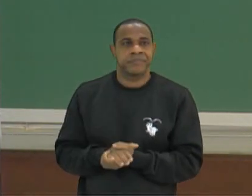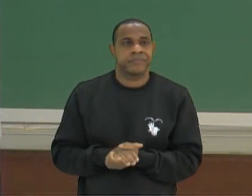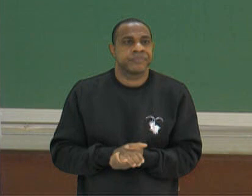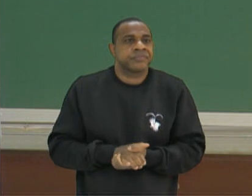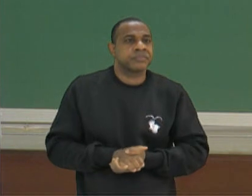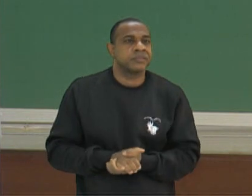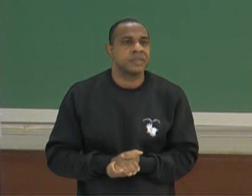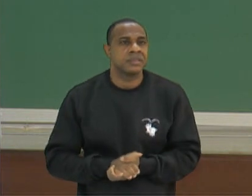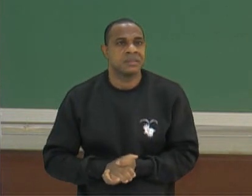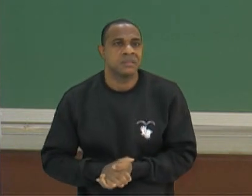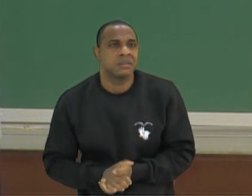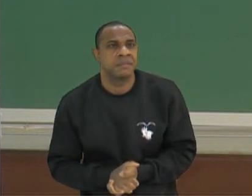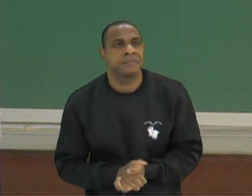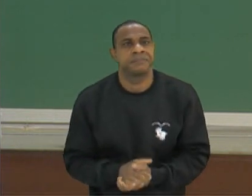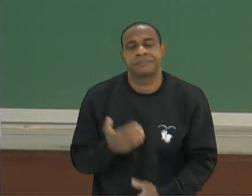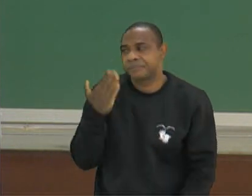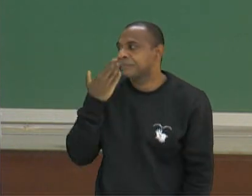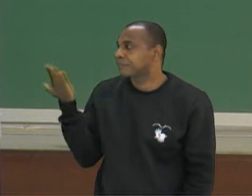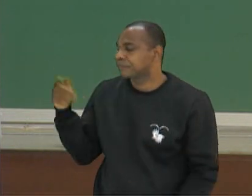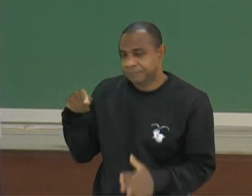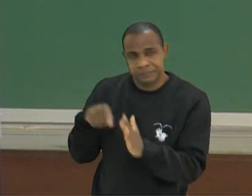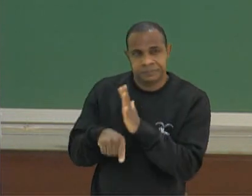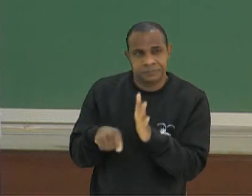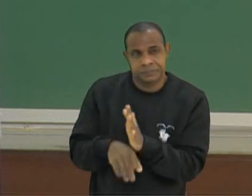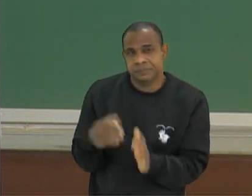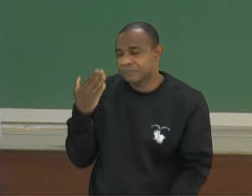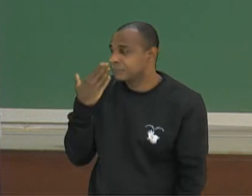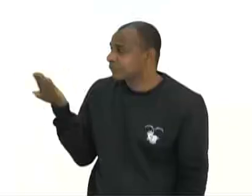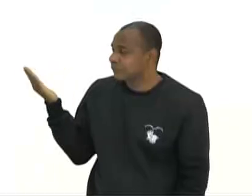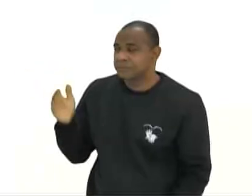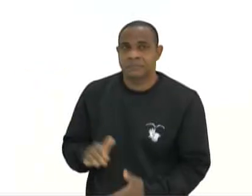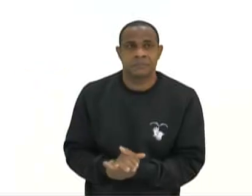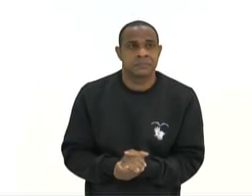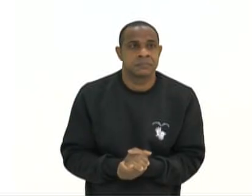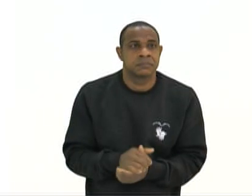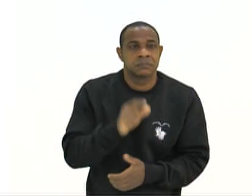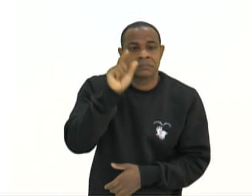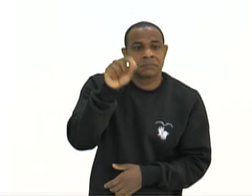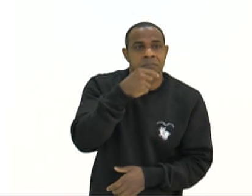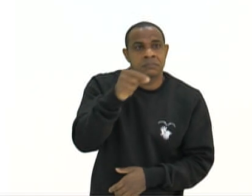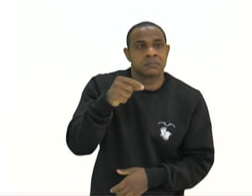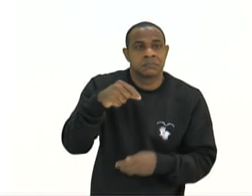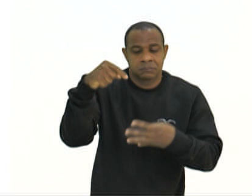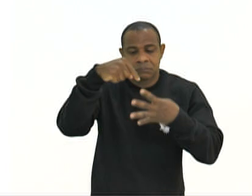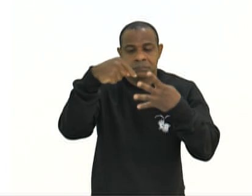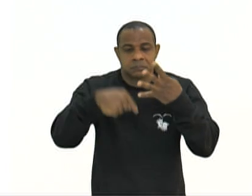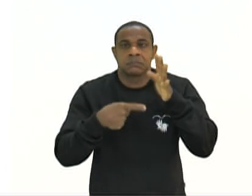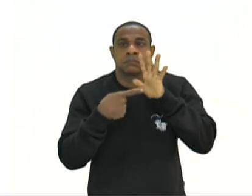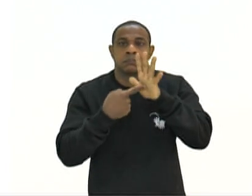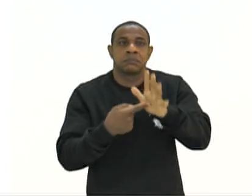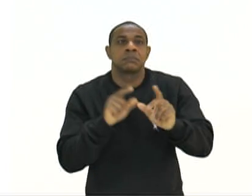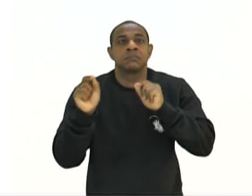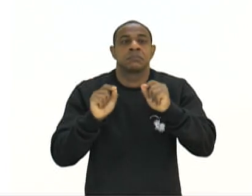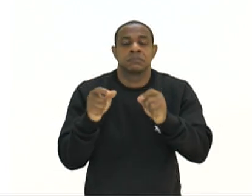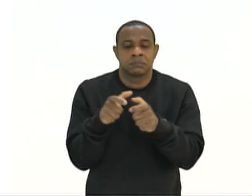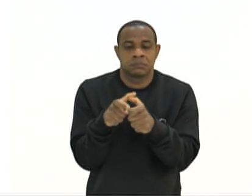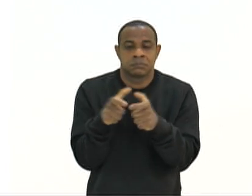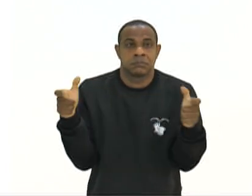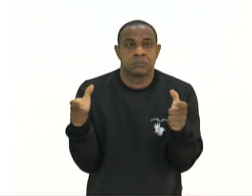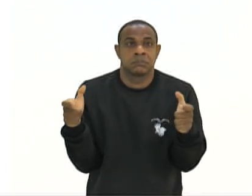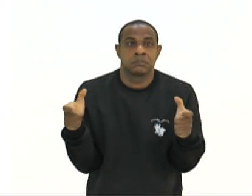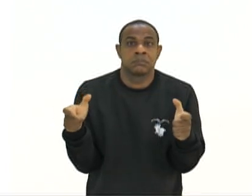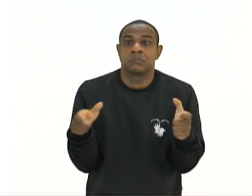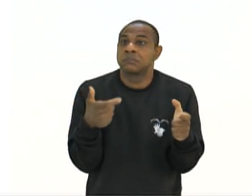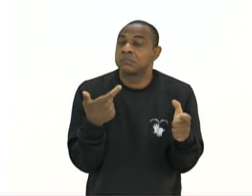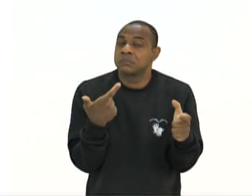nossa próxima tela? Mais um quiz. Olha o que ele diz ali, Assinale a alternativa que apresenta uma grandeza que